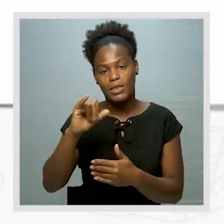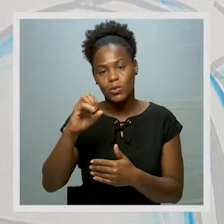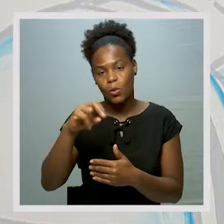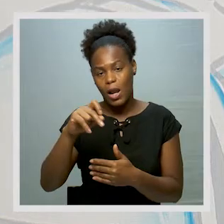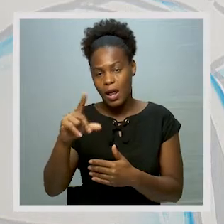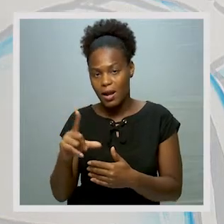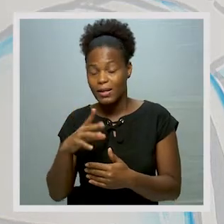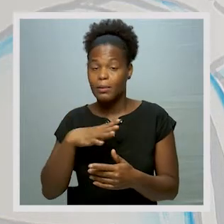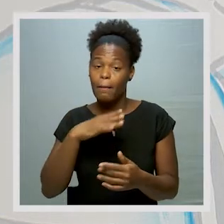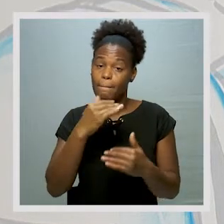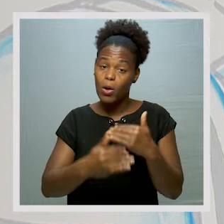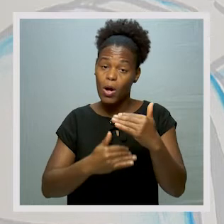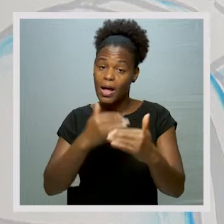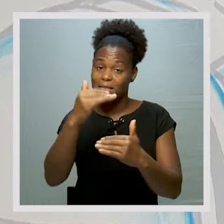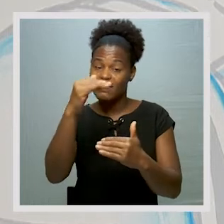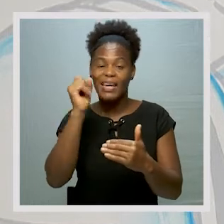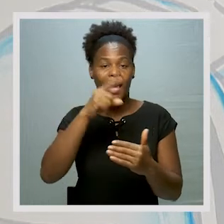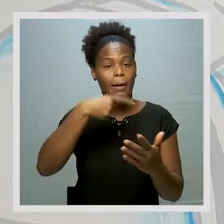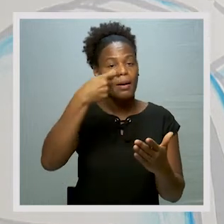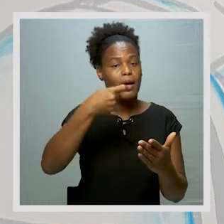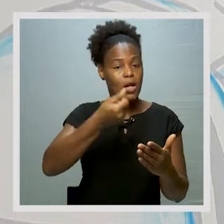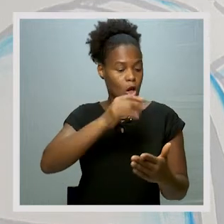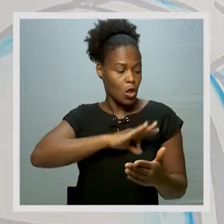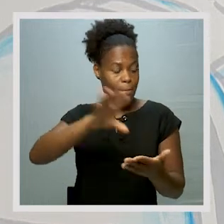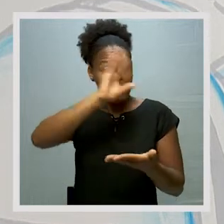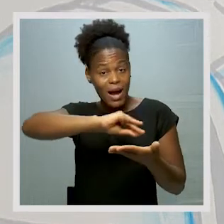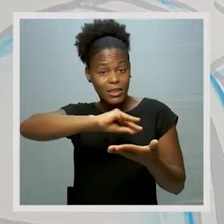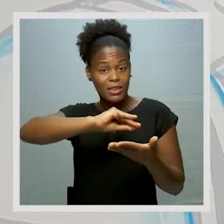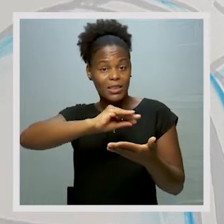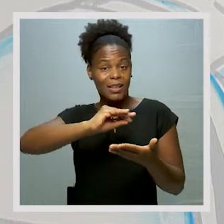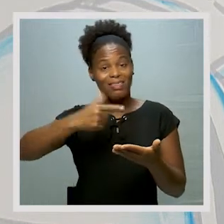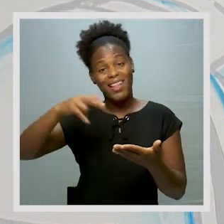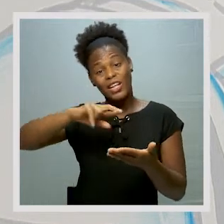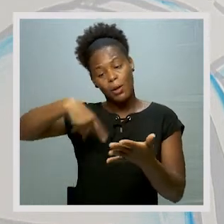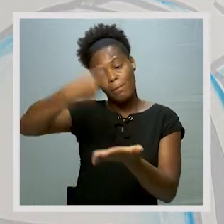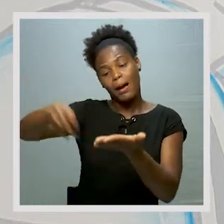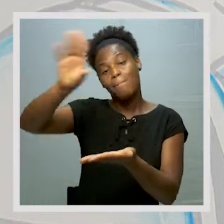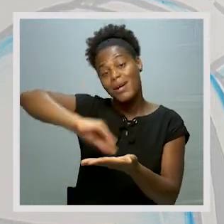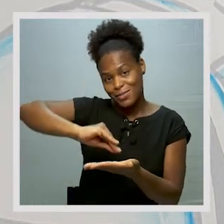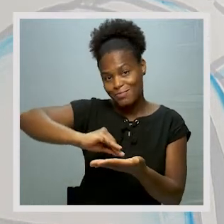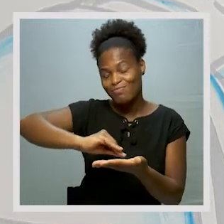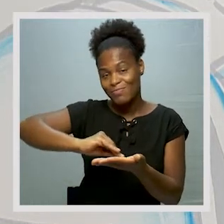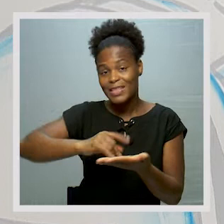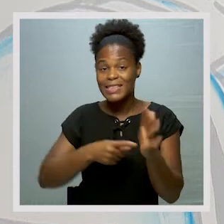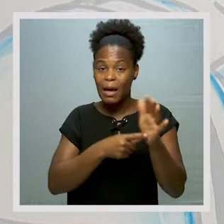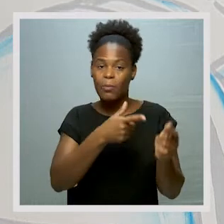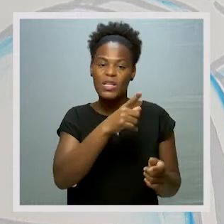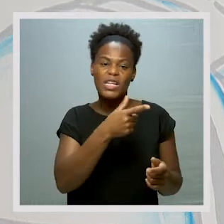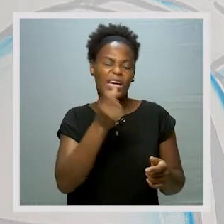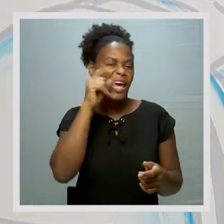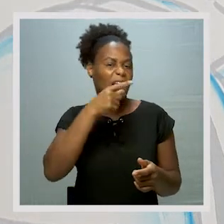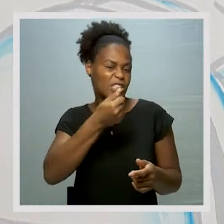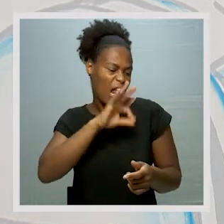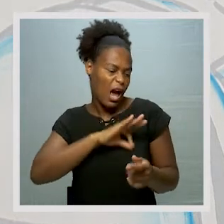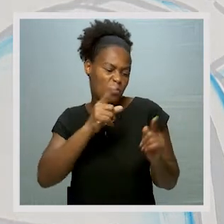significa que os que recebem mais pagam a taxa mais elevada. Por exemplo, vamos supor que quem tem um